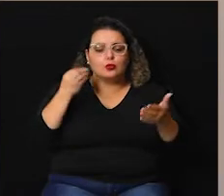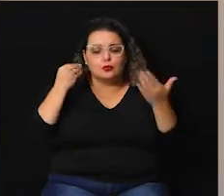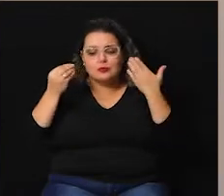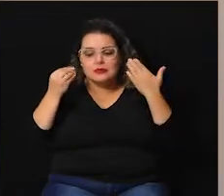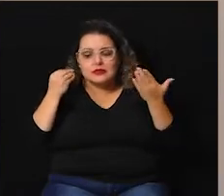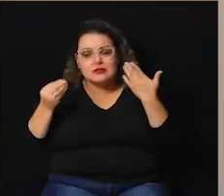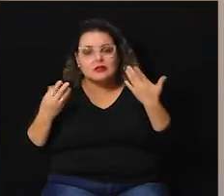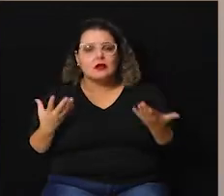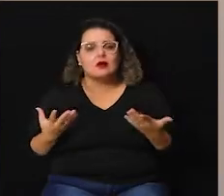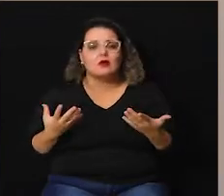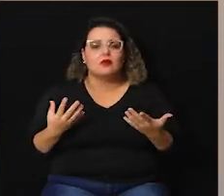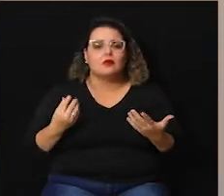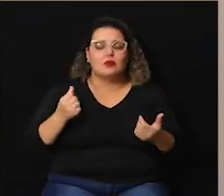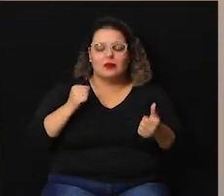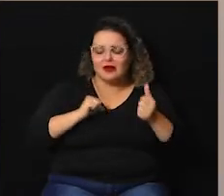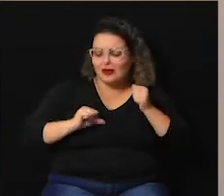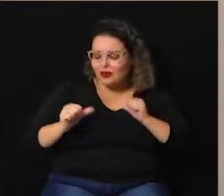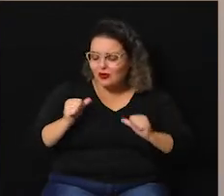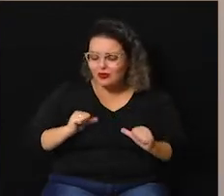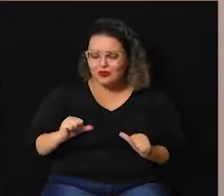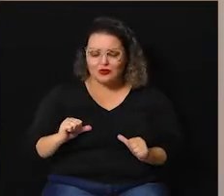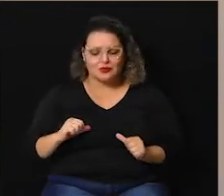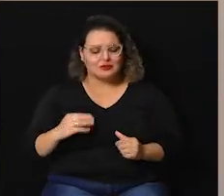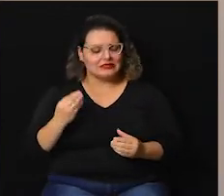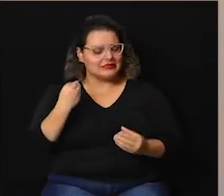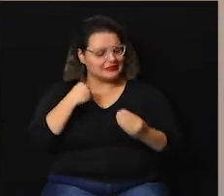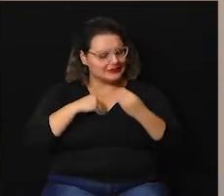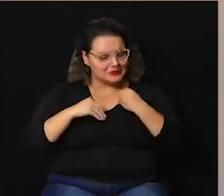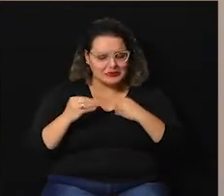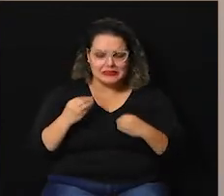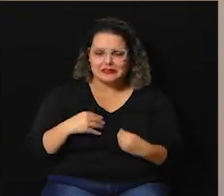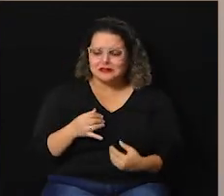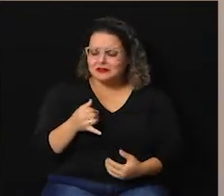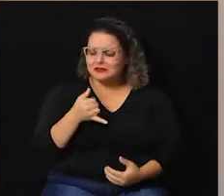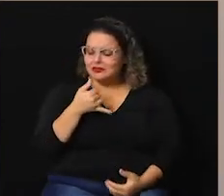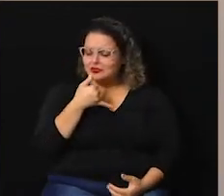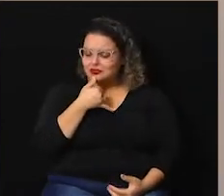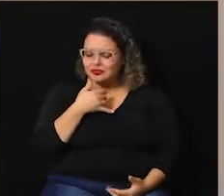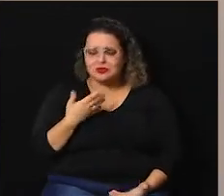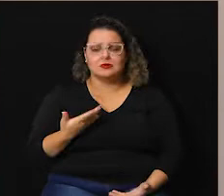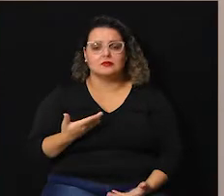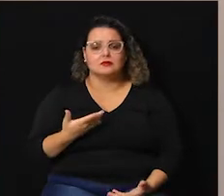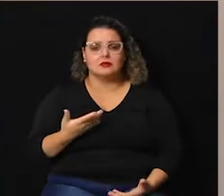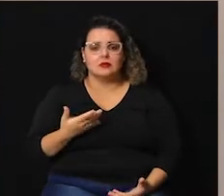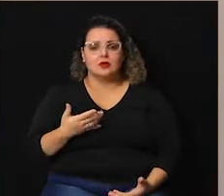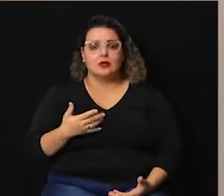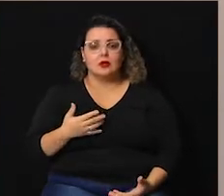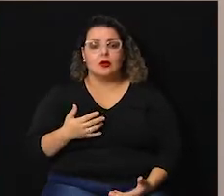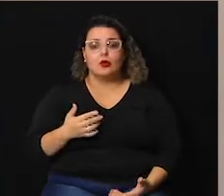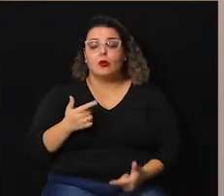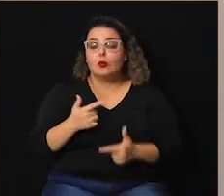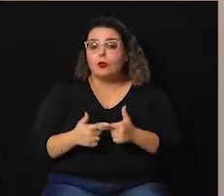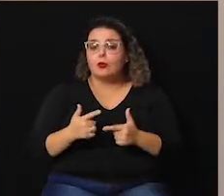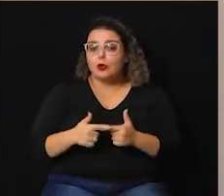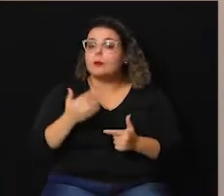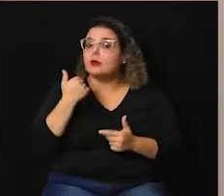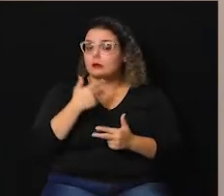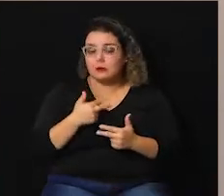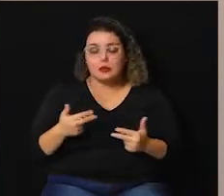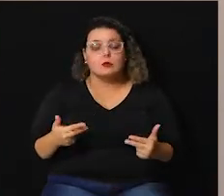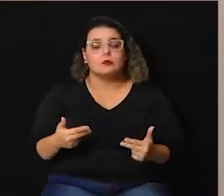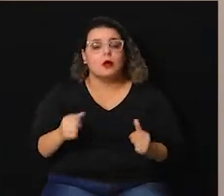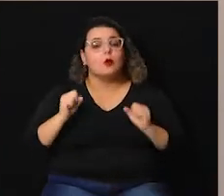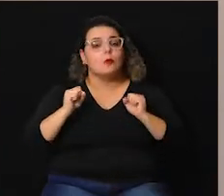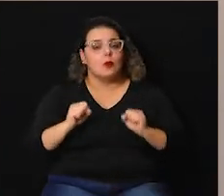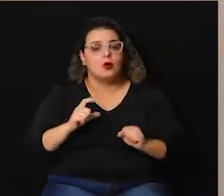com ansiedade, com tristeza, a anorexia nervosa, que é um distúrbio alimentar, podem